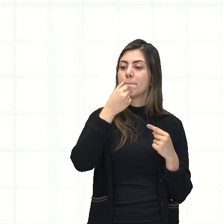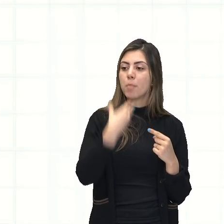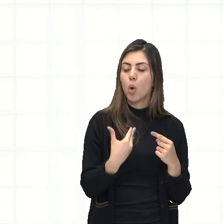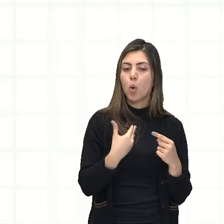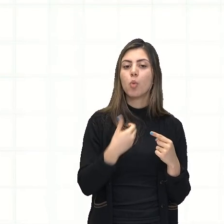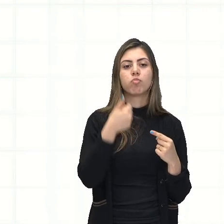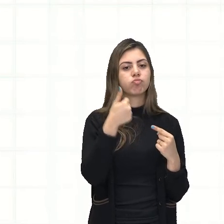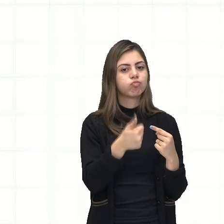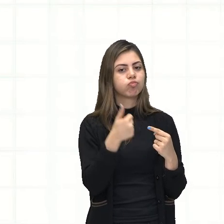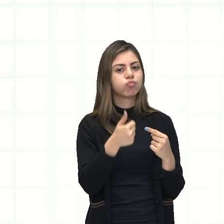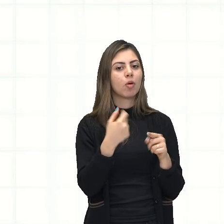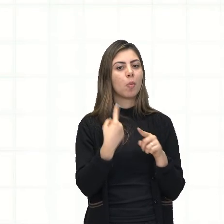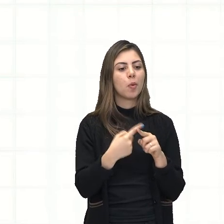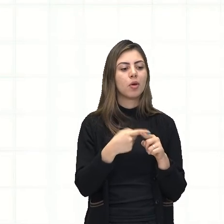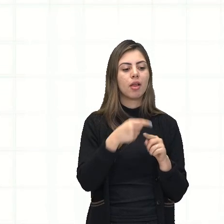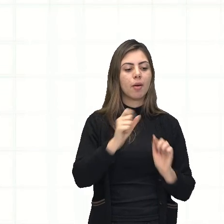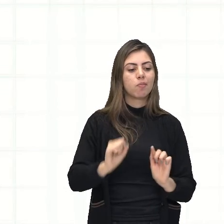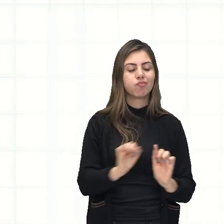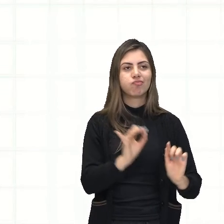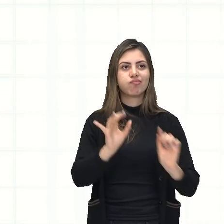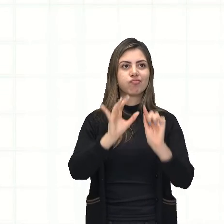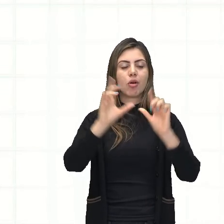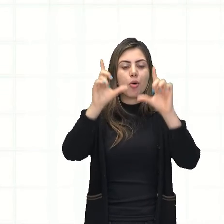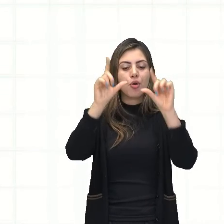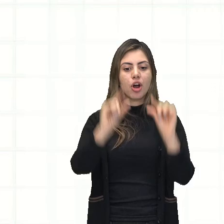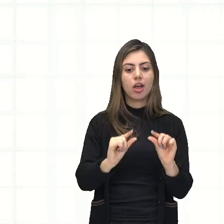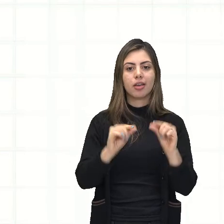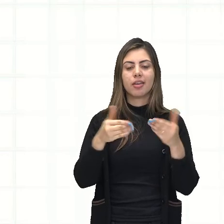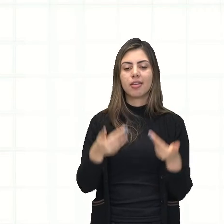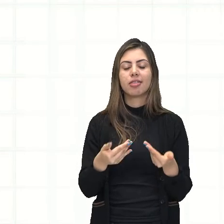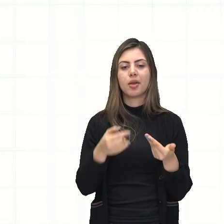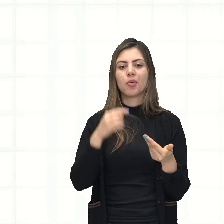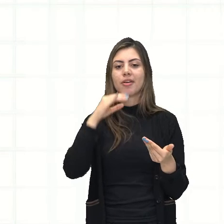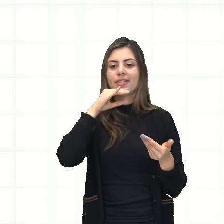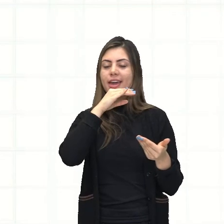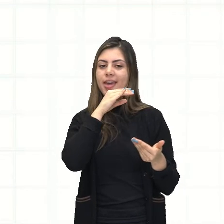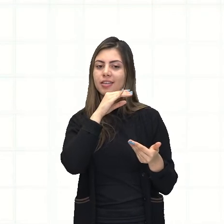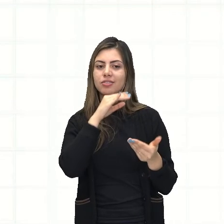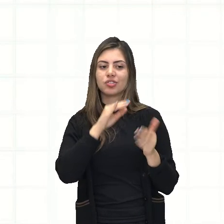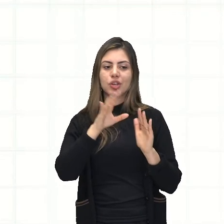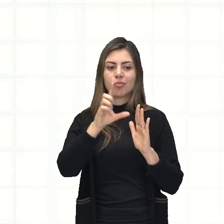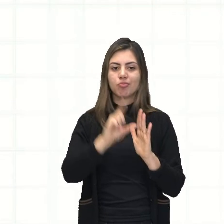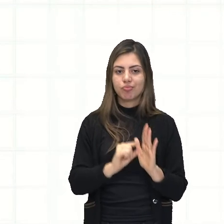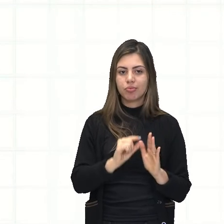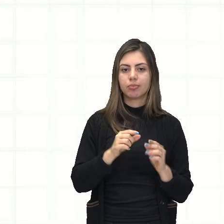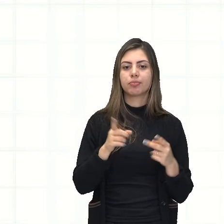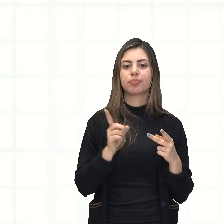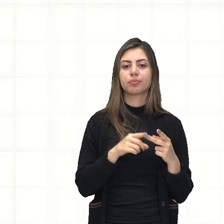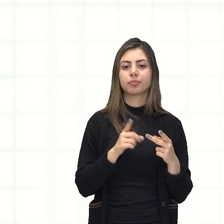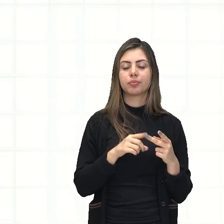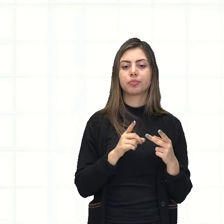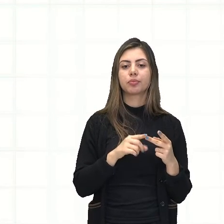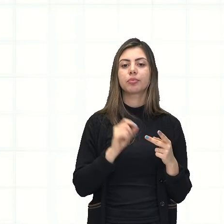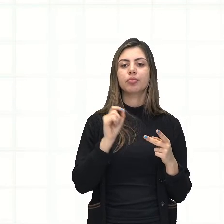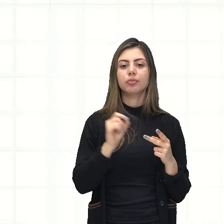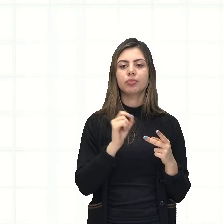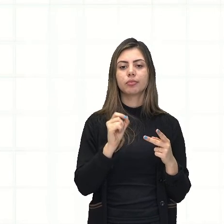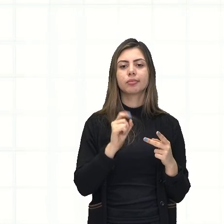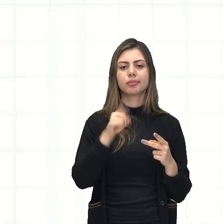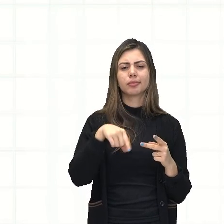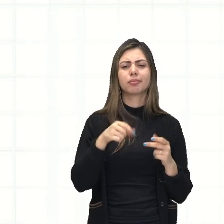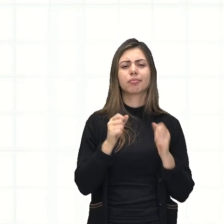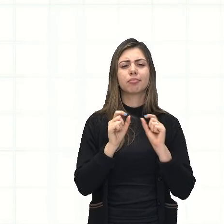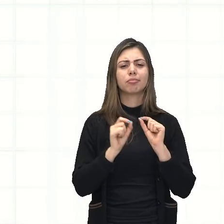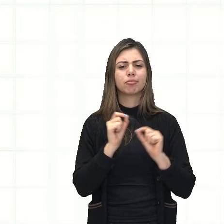positivo, né? Para que não haja o aumento da temperatura. Nós temos aí a diversificação da matriz energética, reduzindo